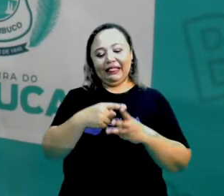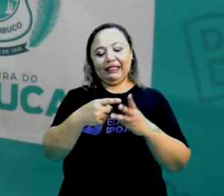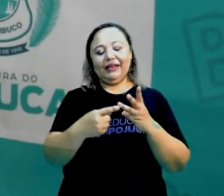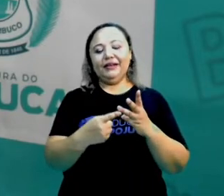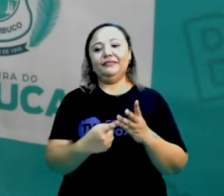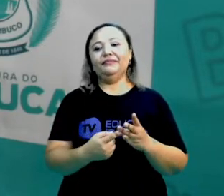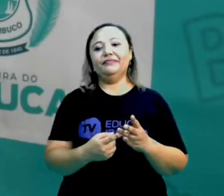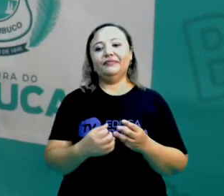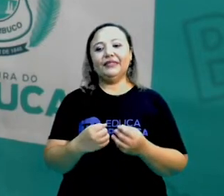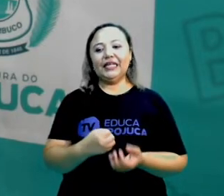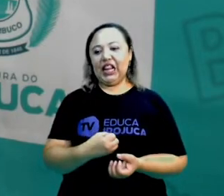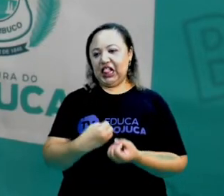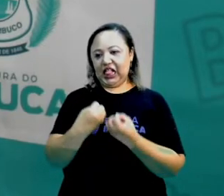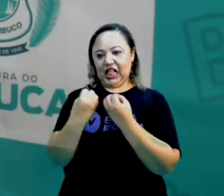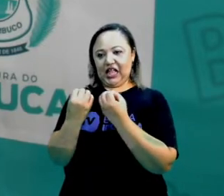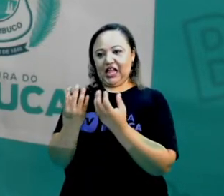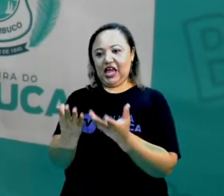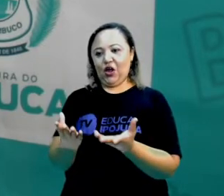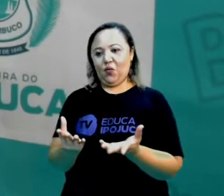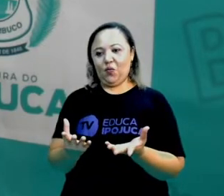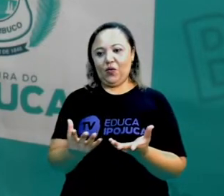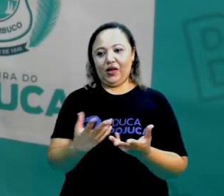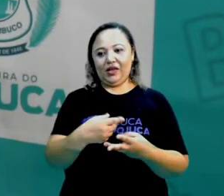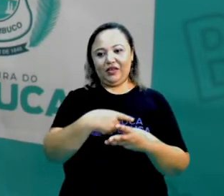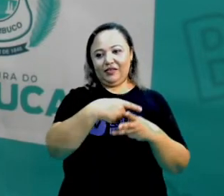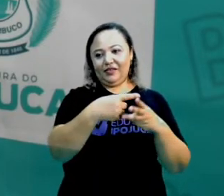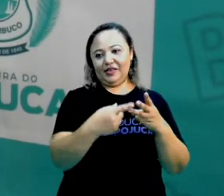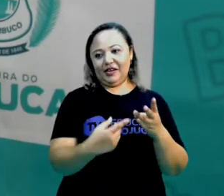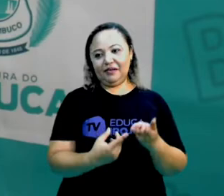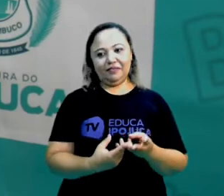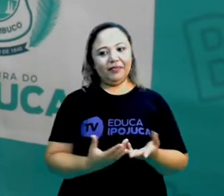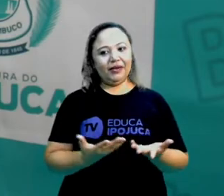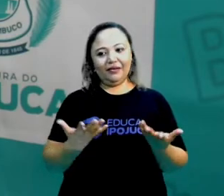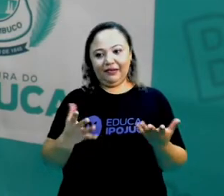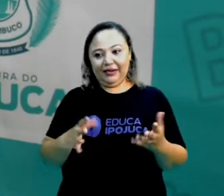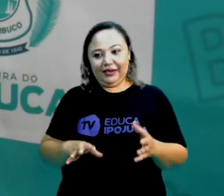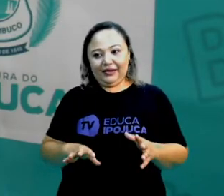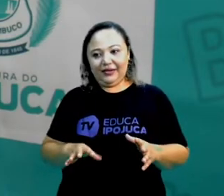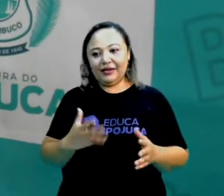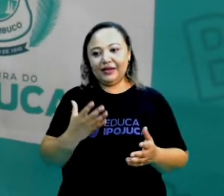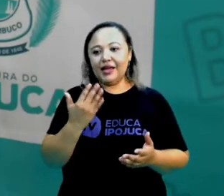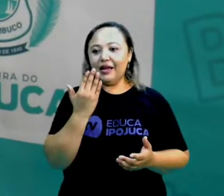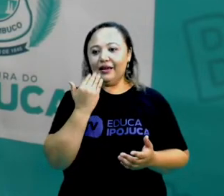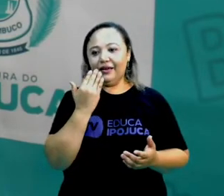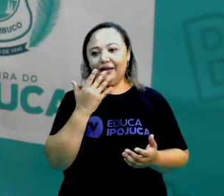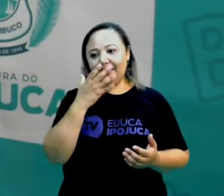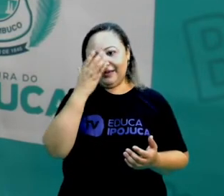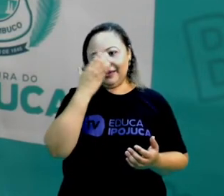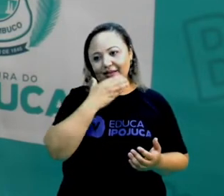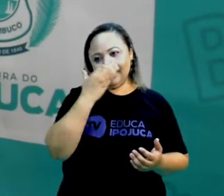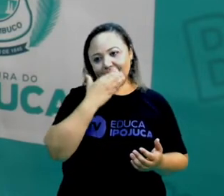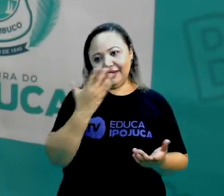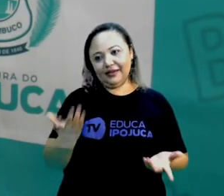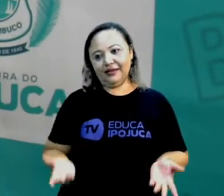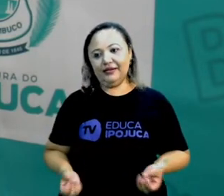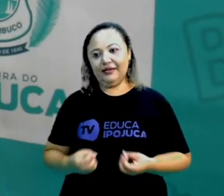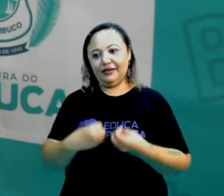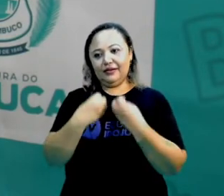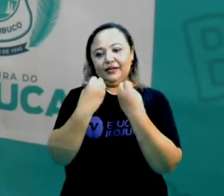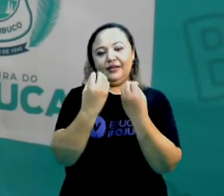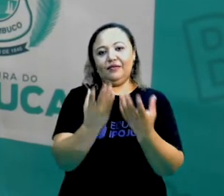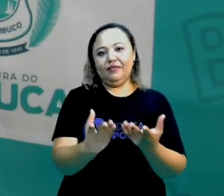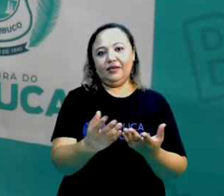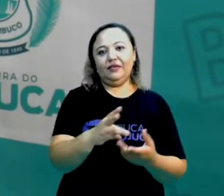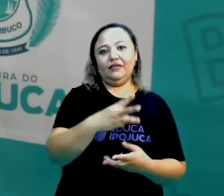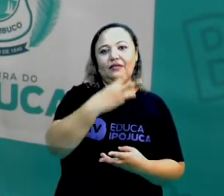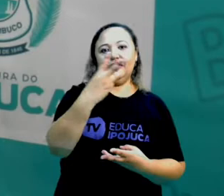3. Doou, deu as 3. Ele não quis comer maçã, né? Não estava afim. Deu as 3. Então, se ele